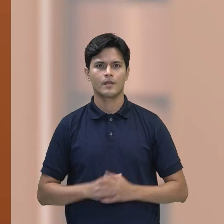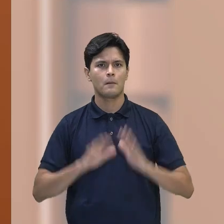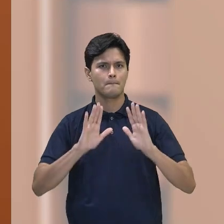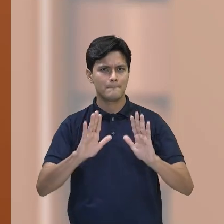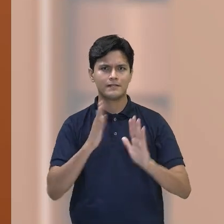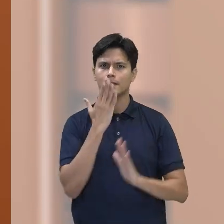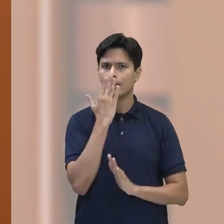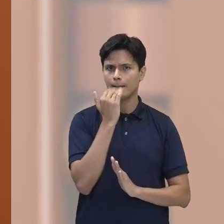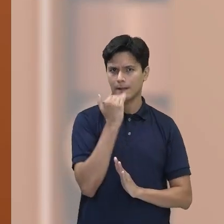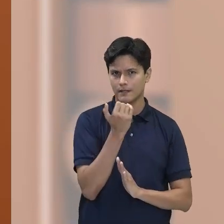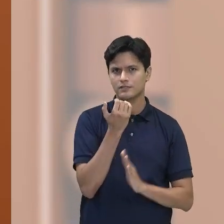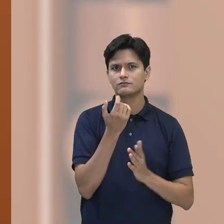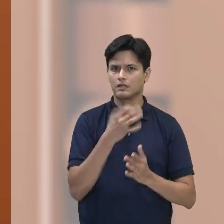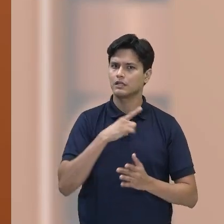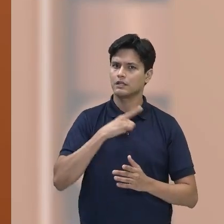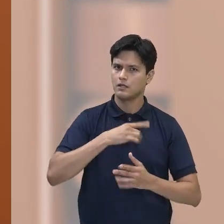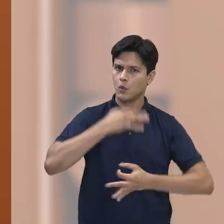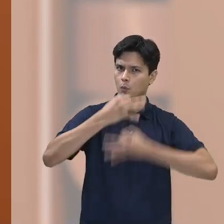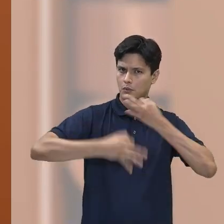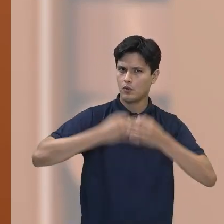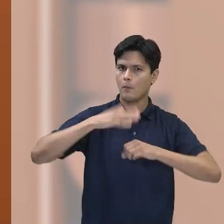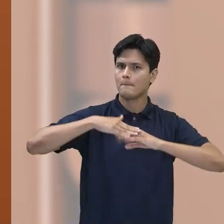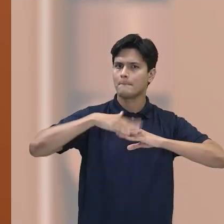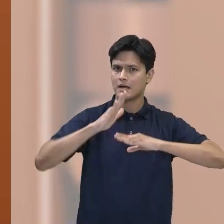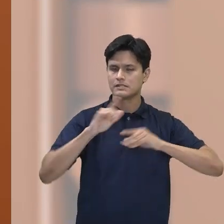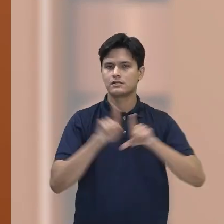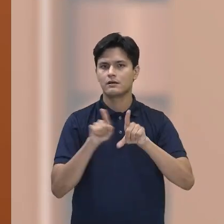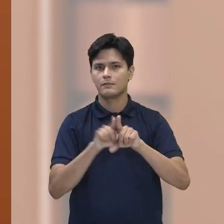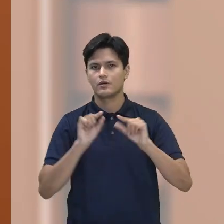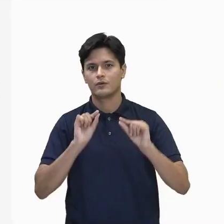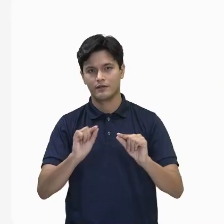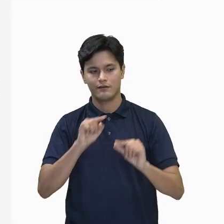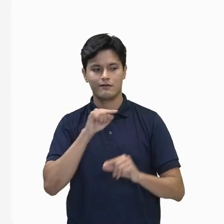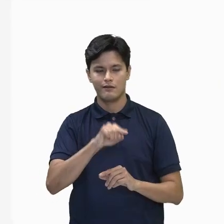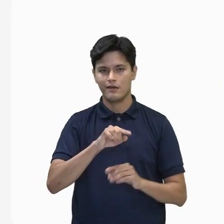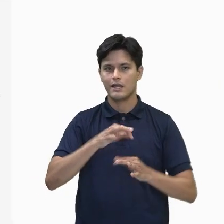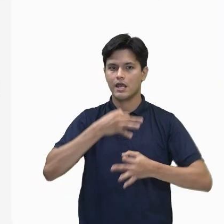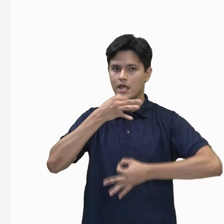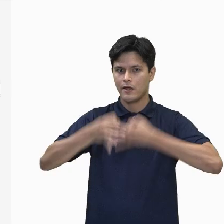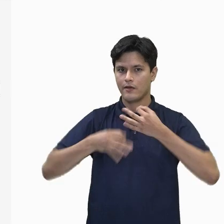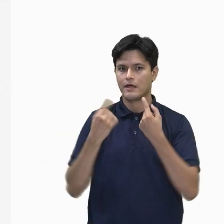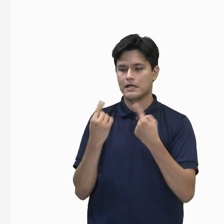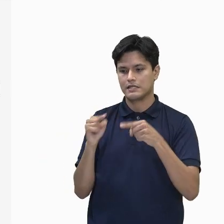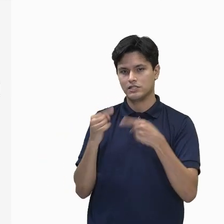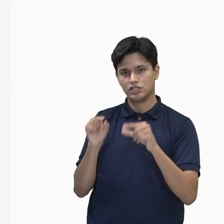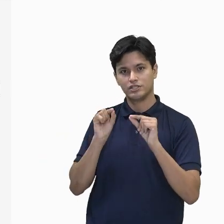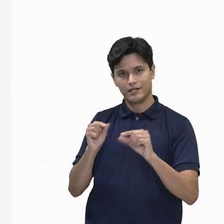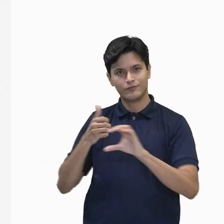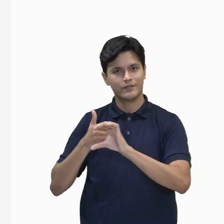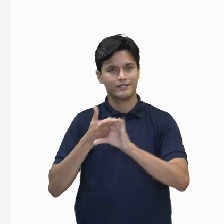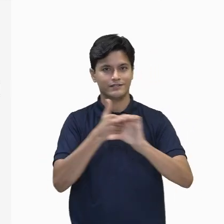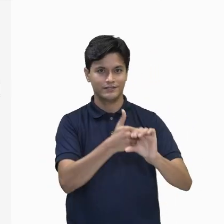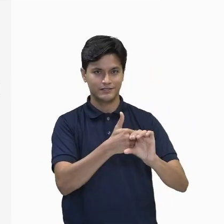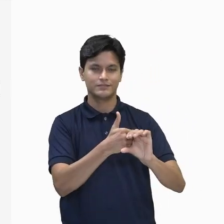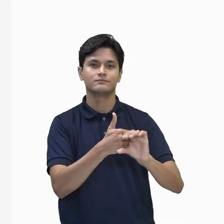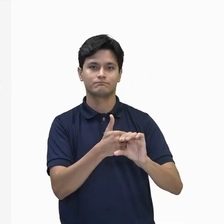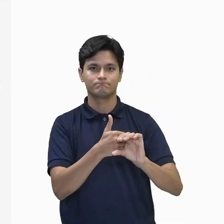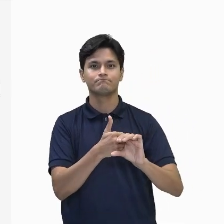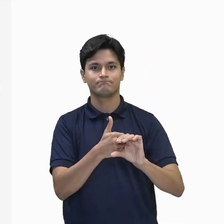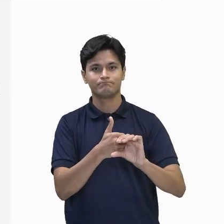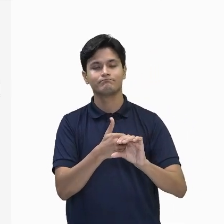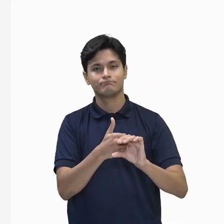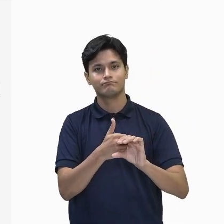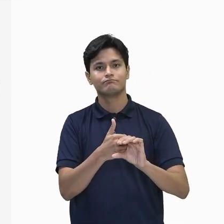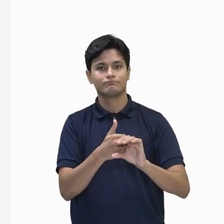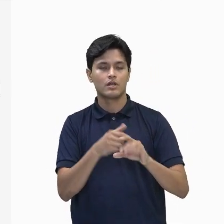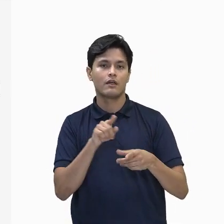por aí, né? O que o Nietzsche faz também? Ele faz uma crítica ao cristianismo. E ele, logicamente, junto